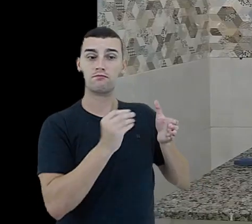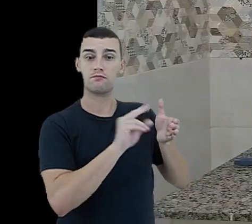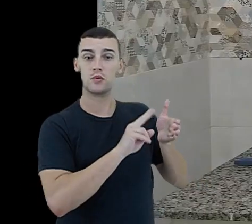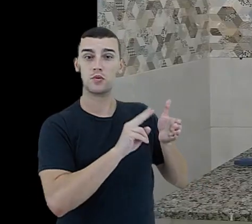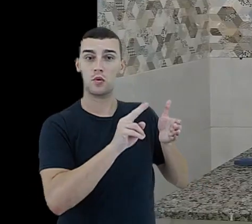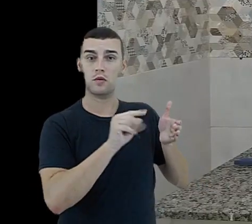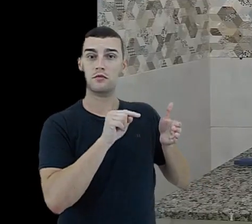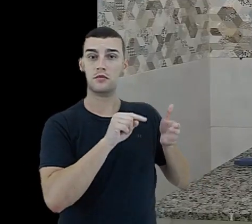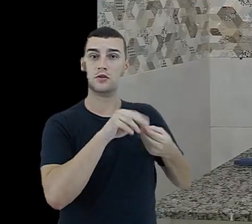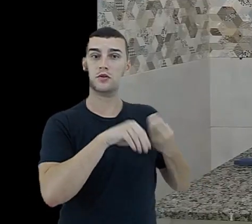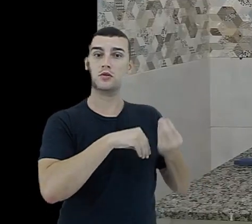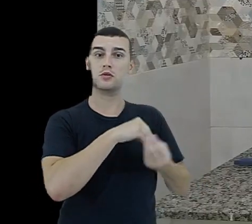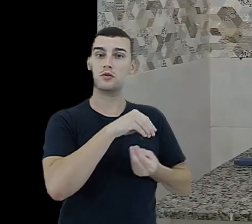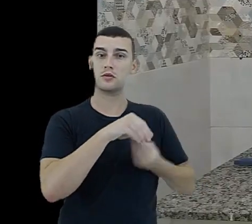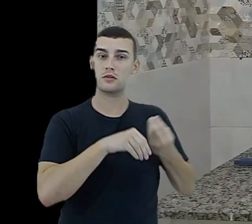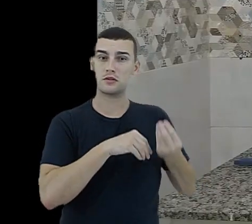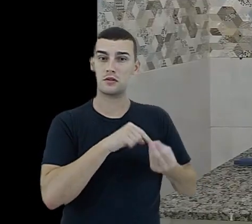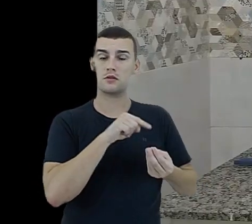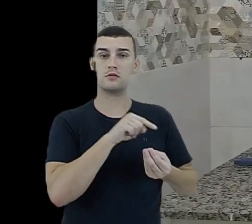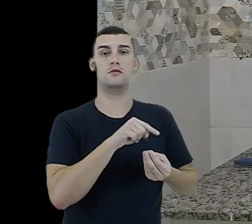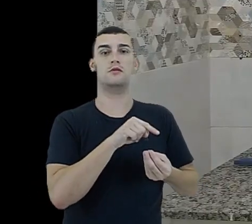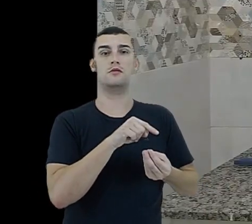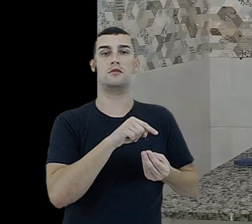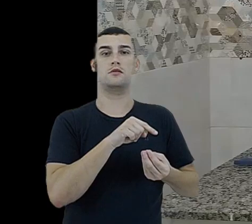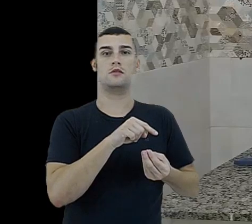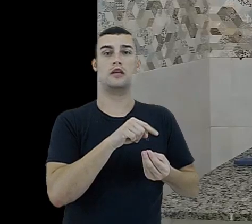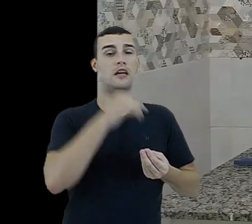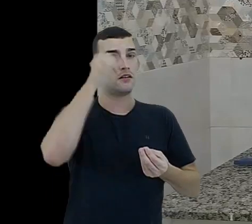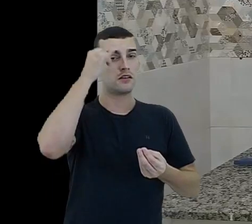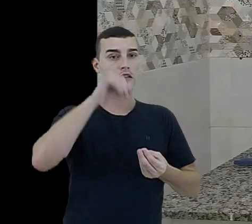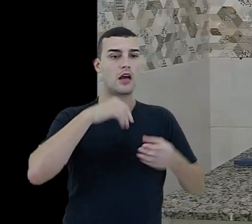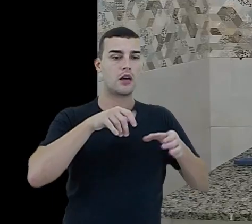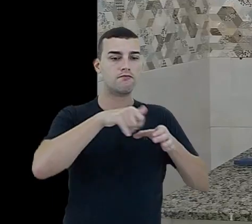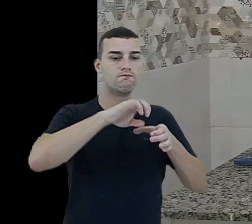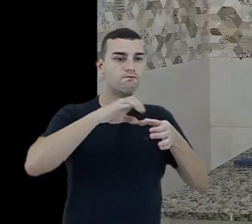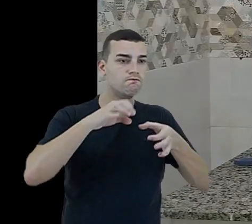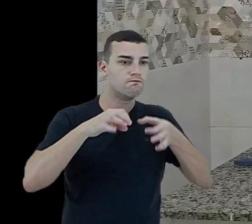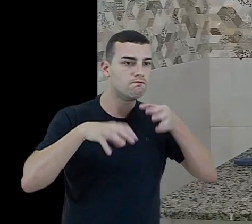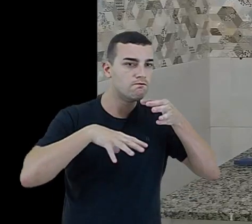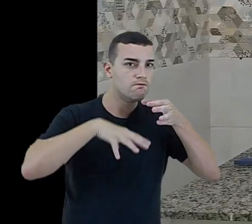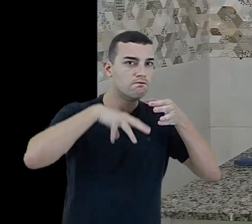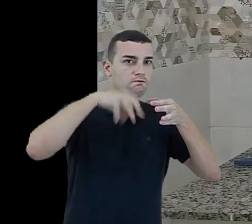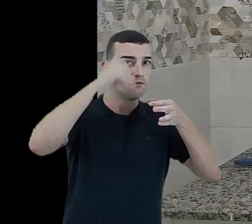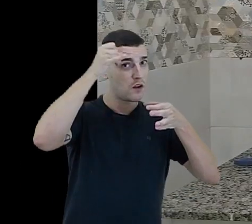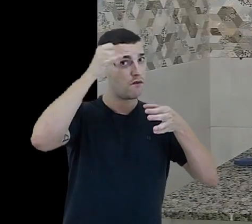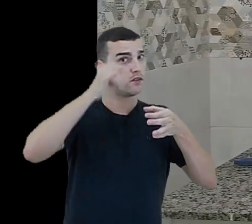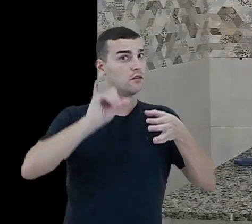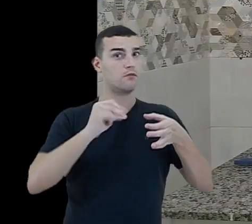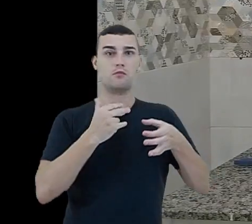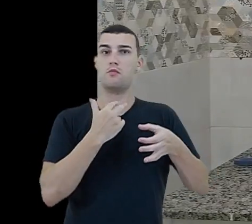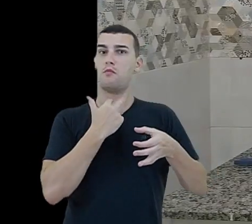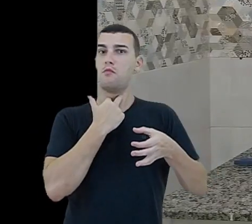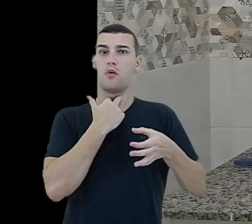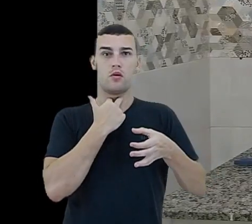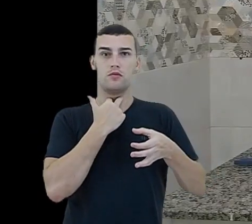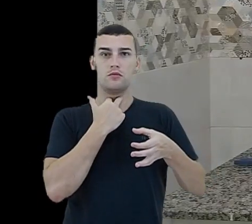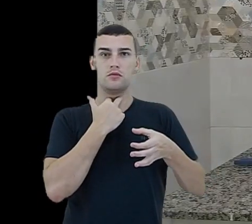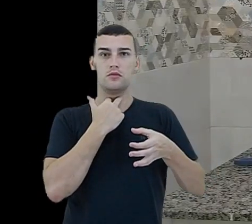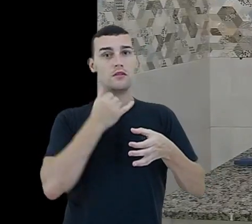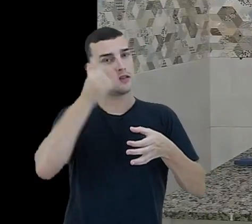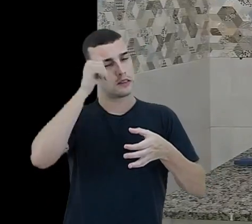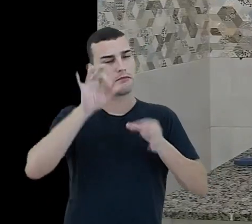de identificação das soluções, não utilizar o olfato e a gustação. Isso aí tem que ser